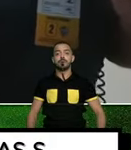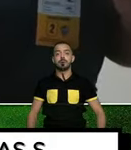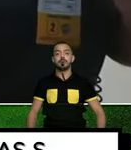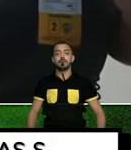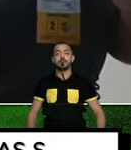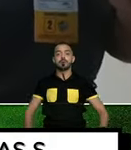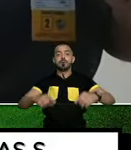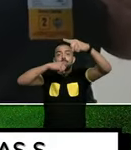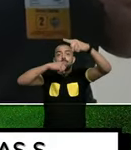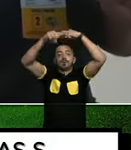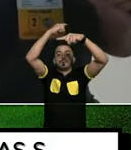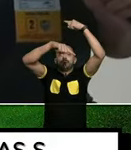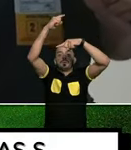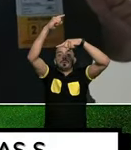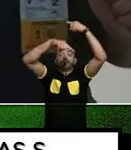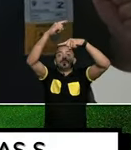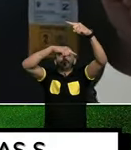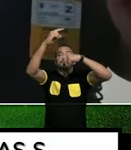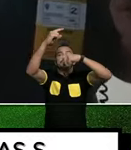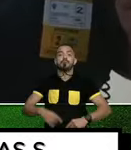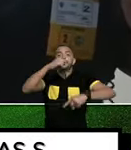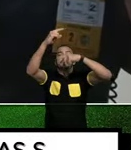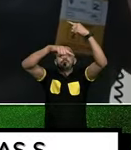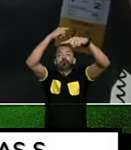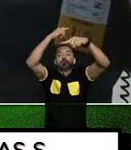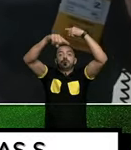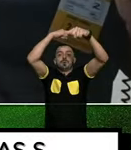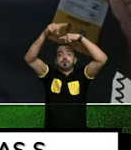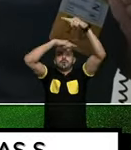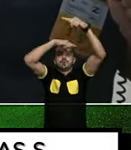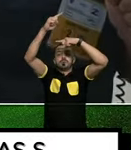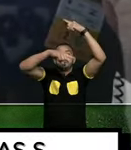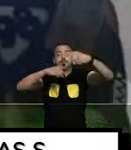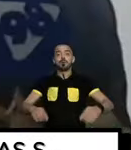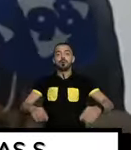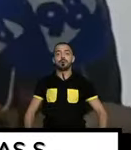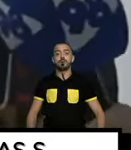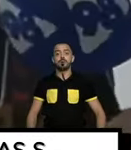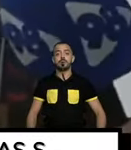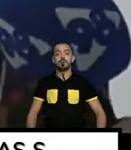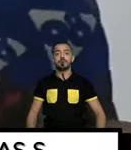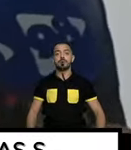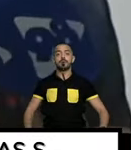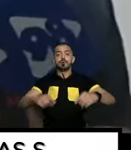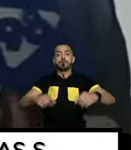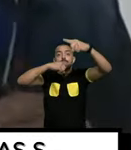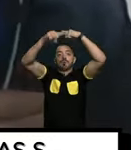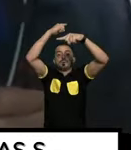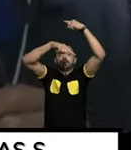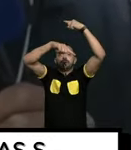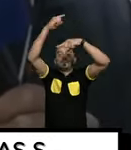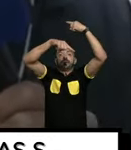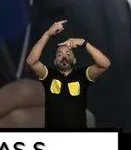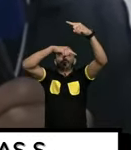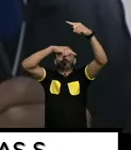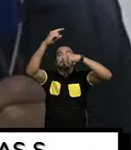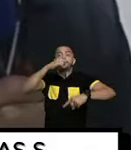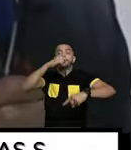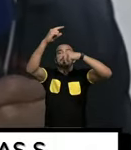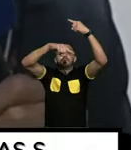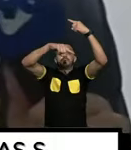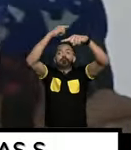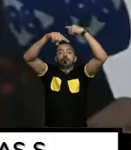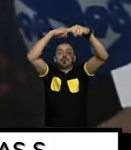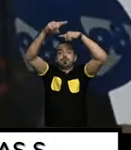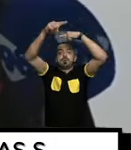batendo mais forte cabidão aí no caso o machado vai vai ser o primeiro né vai o primeiro